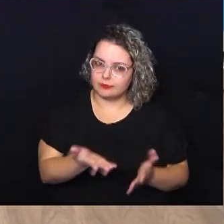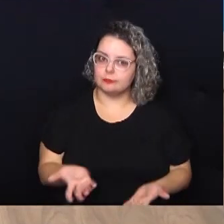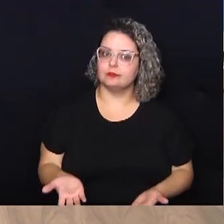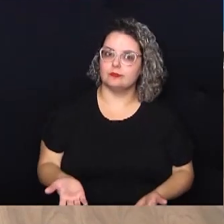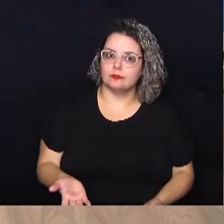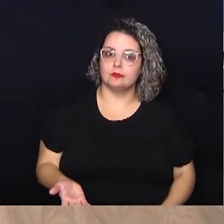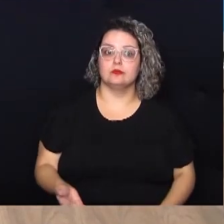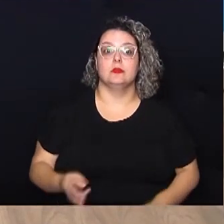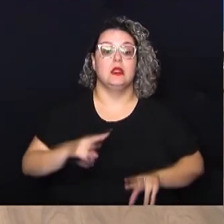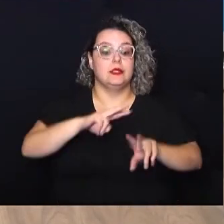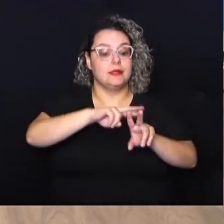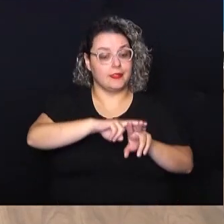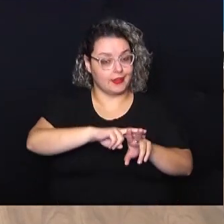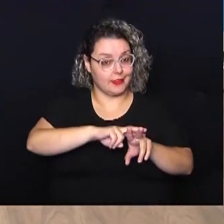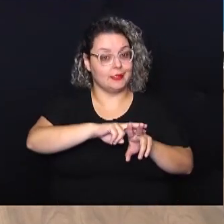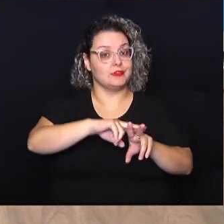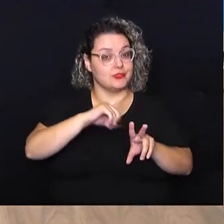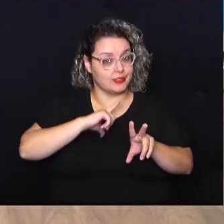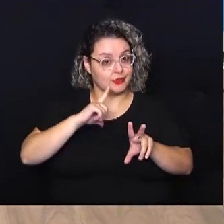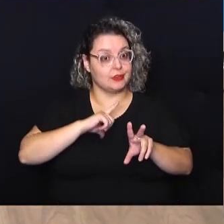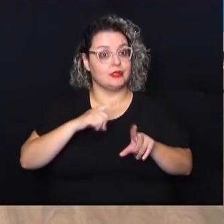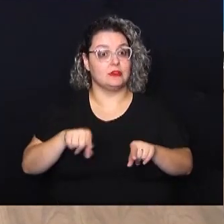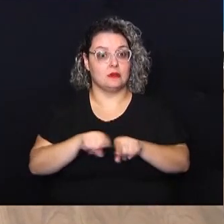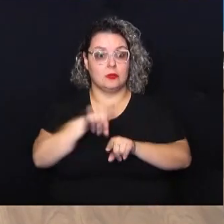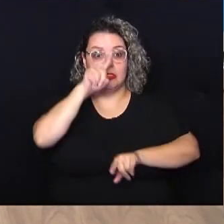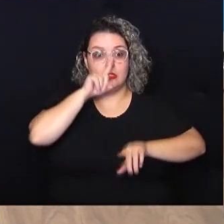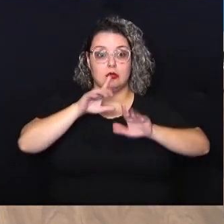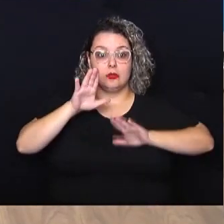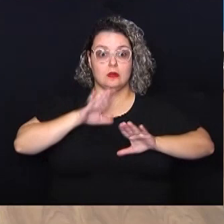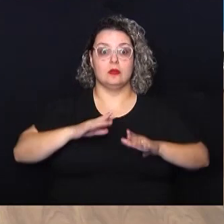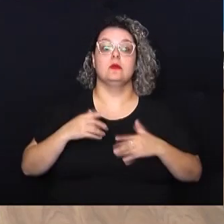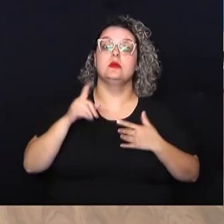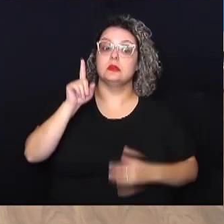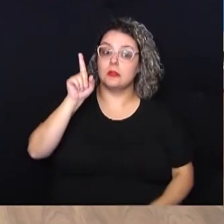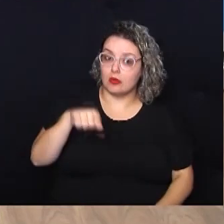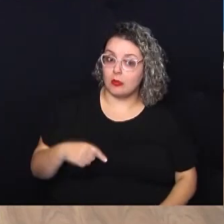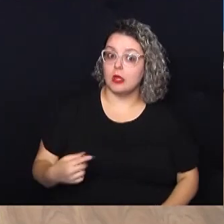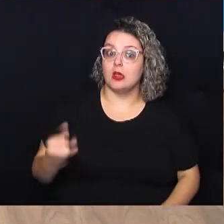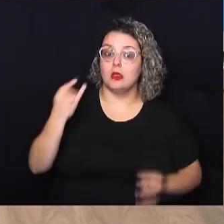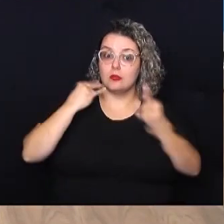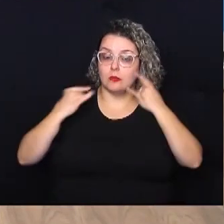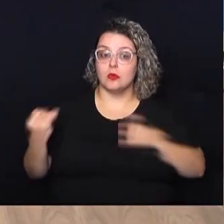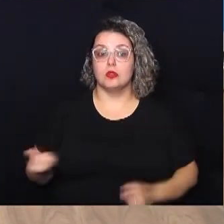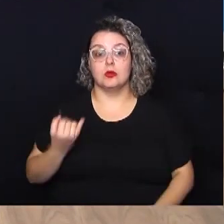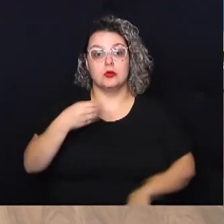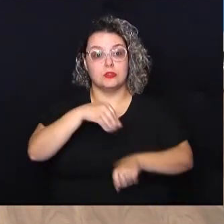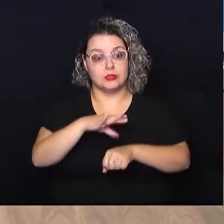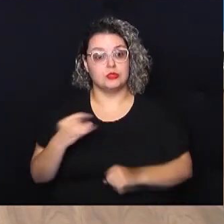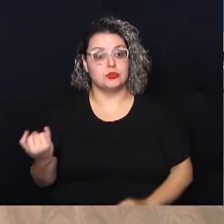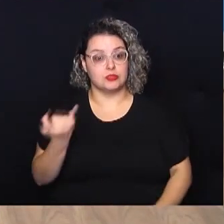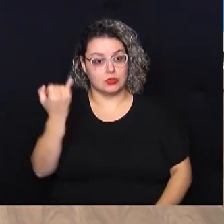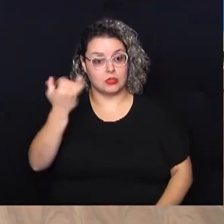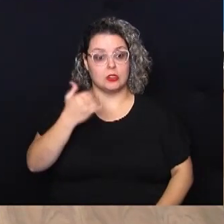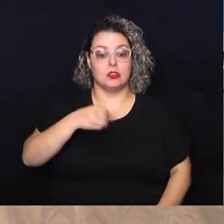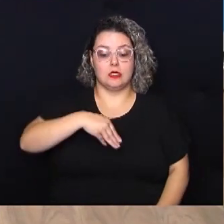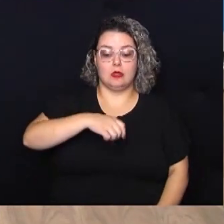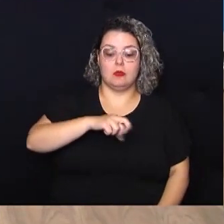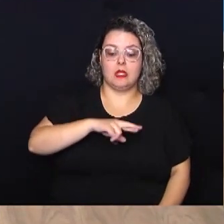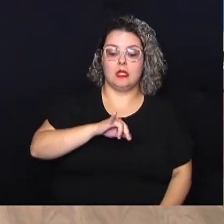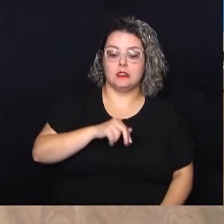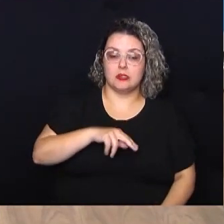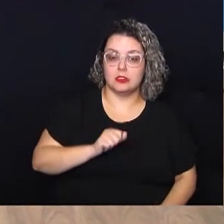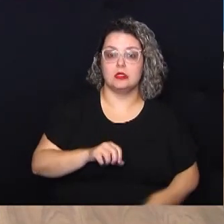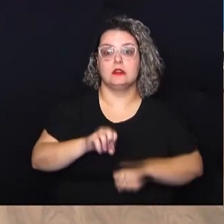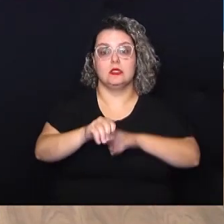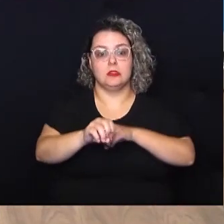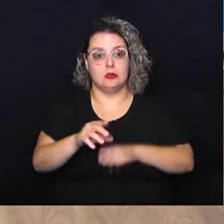das hashtags que você coloca também precisa tomar cuidado. Então isso é muito interessante, dicas valiosas que a Mariana Mota está passando